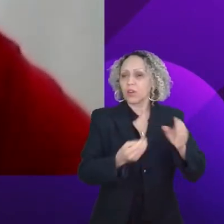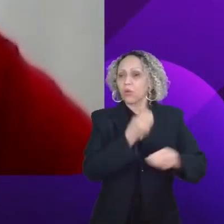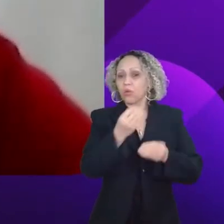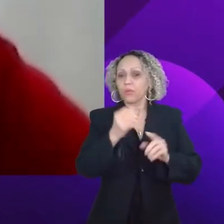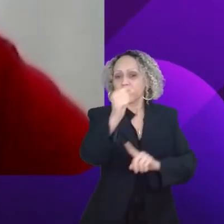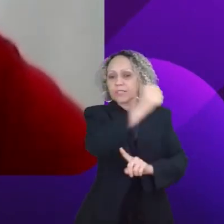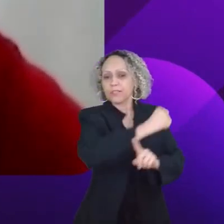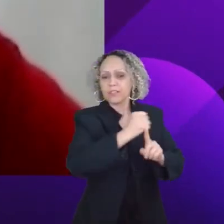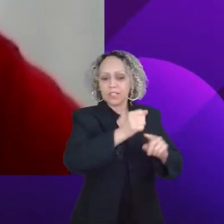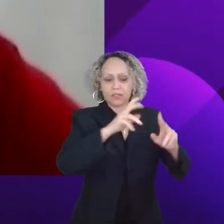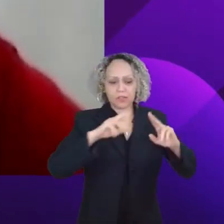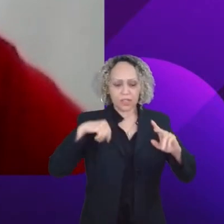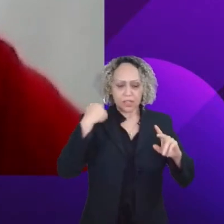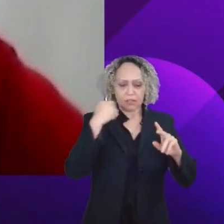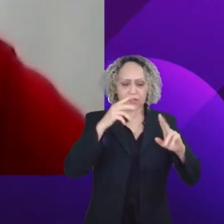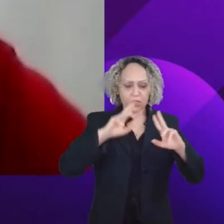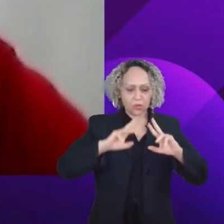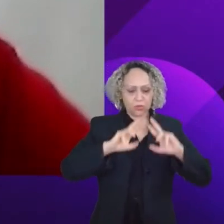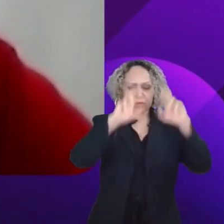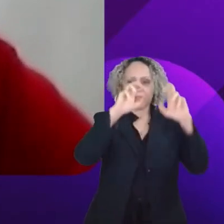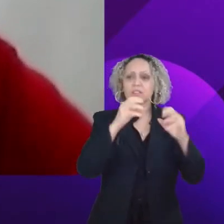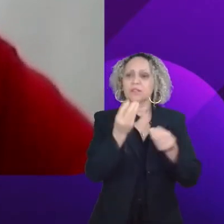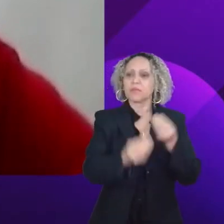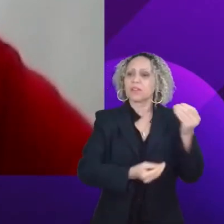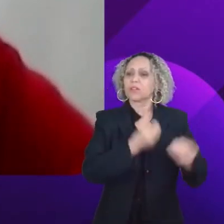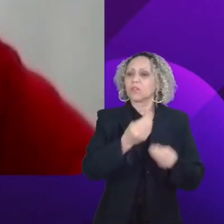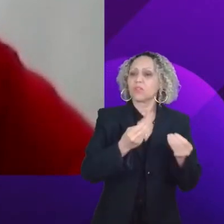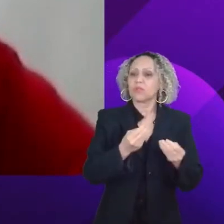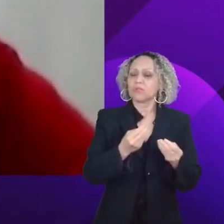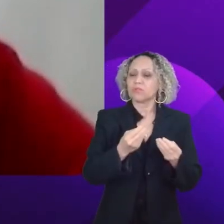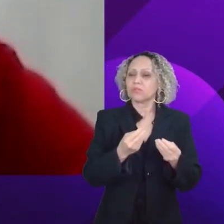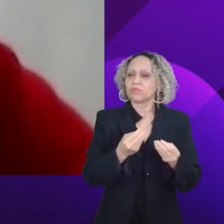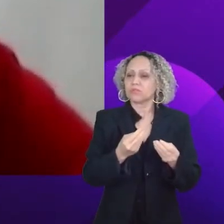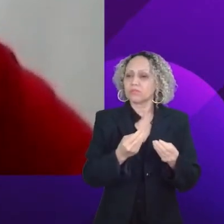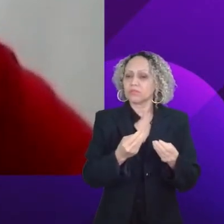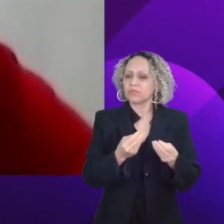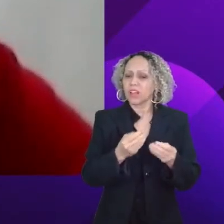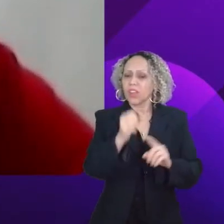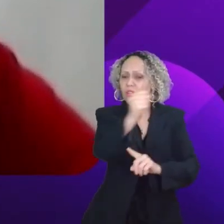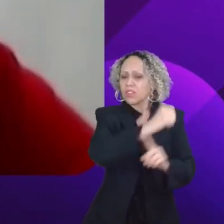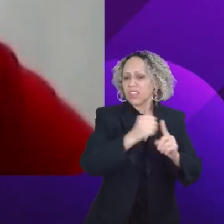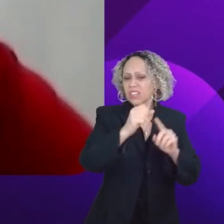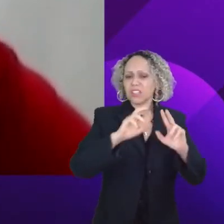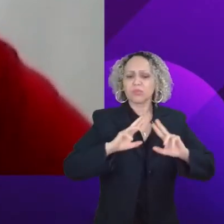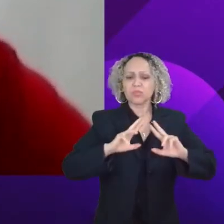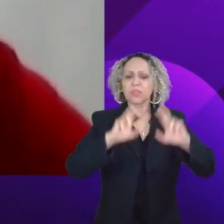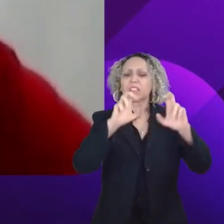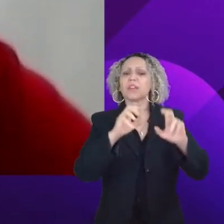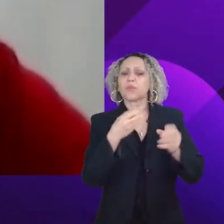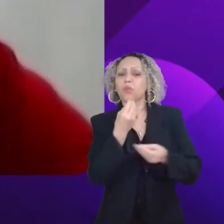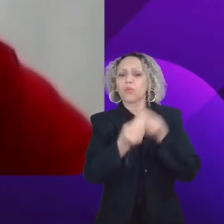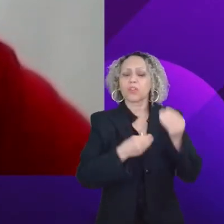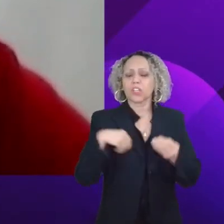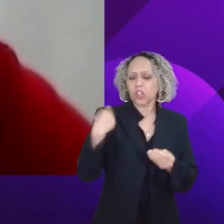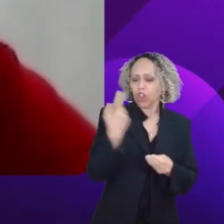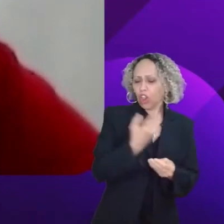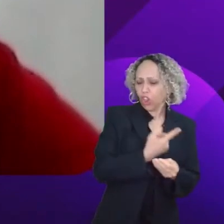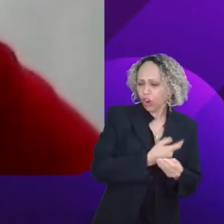né, para a sociedade como nós nos organizamos, como